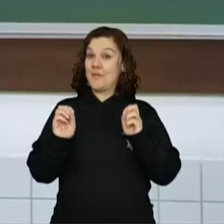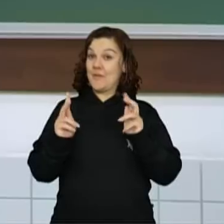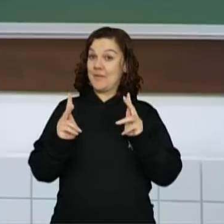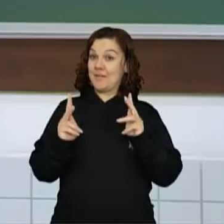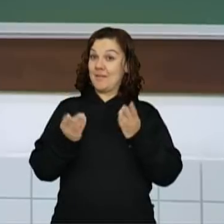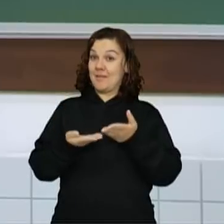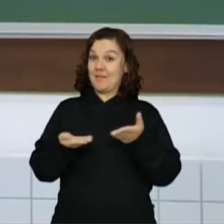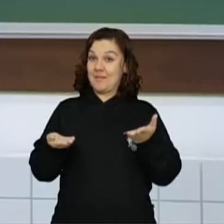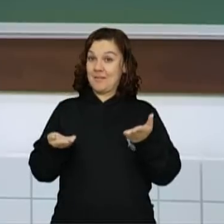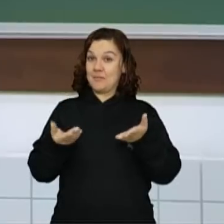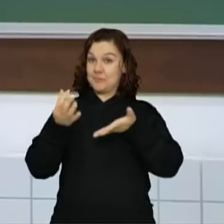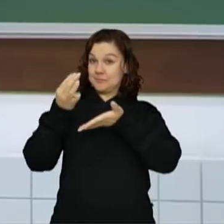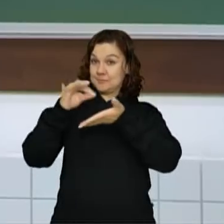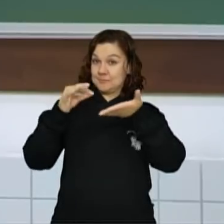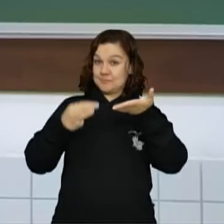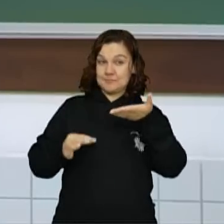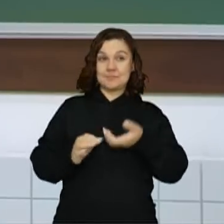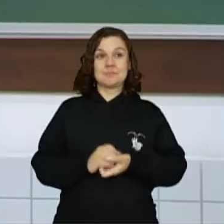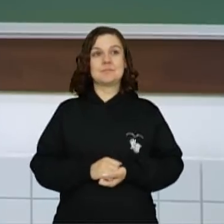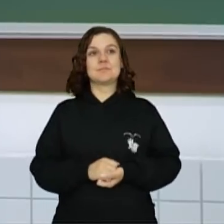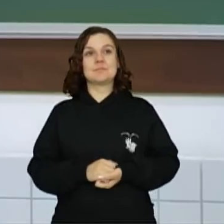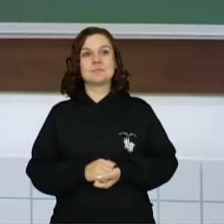Ok, turma, vamos corrigir?